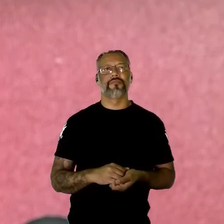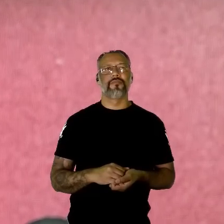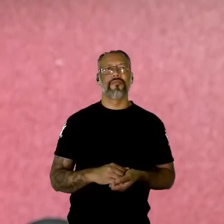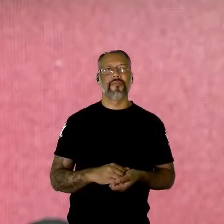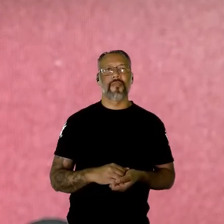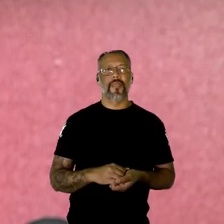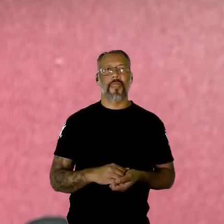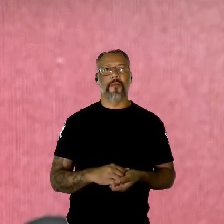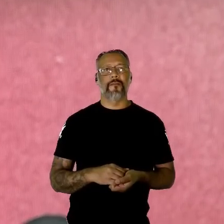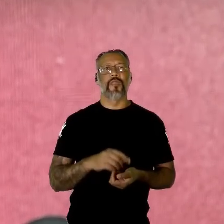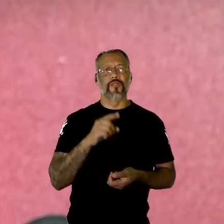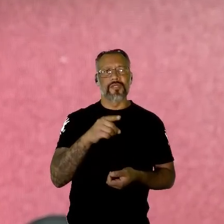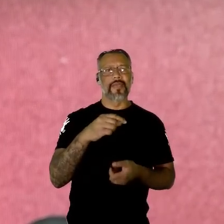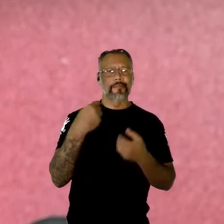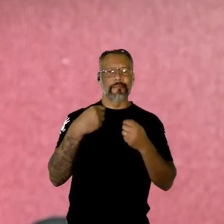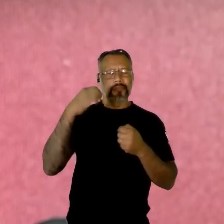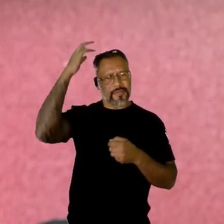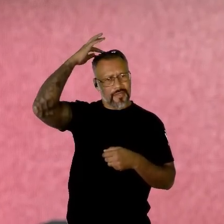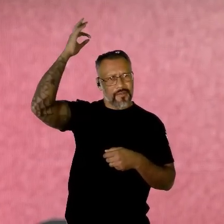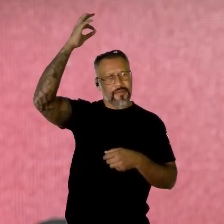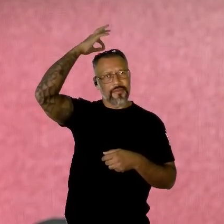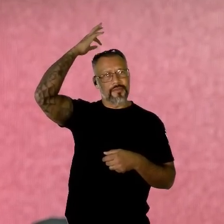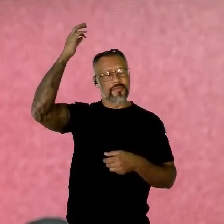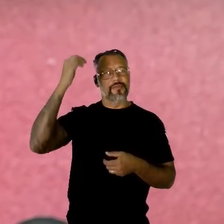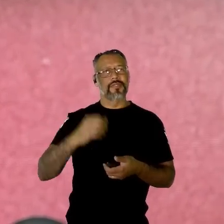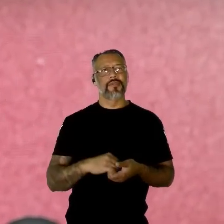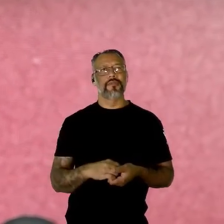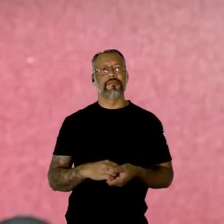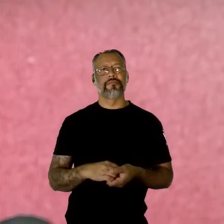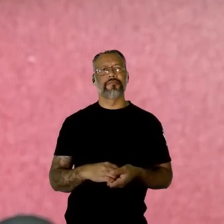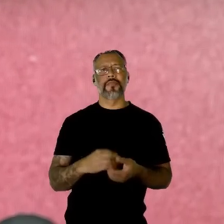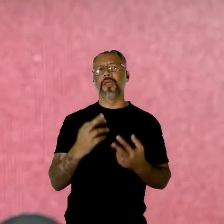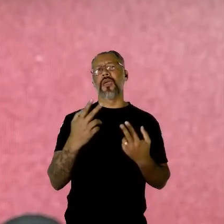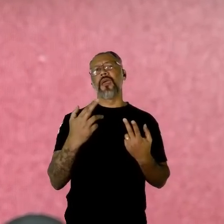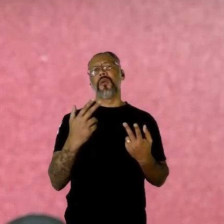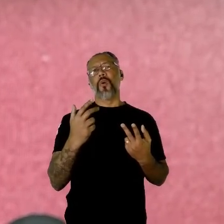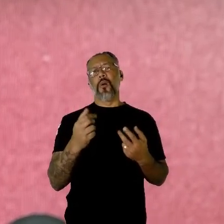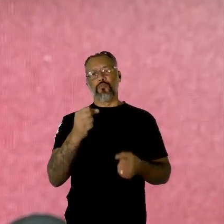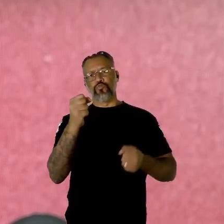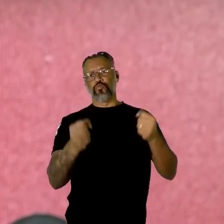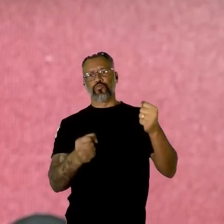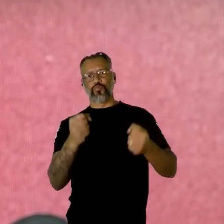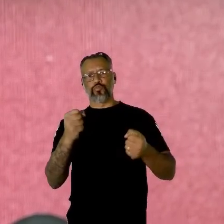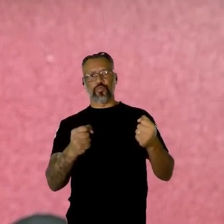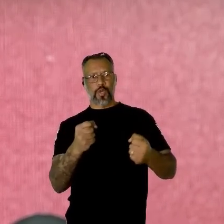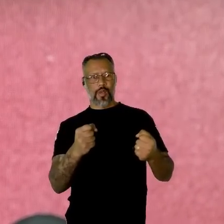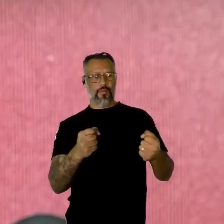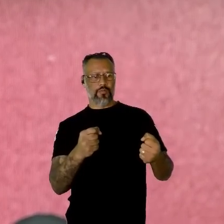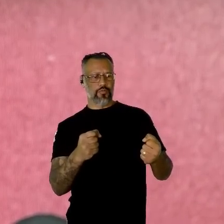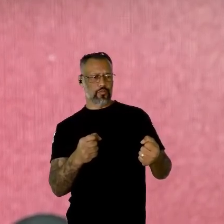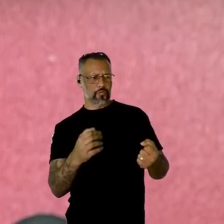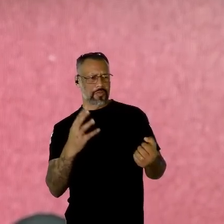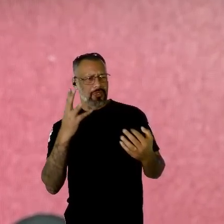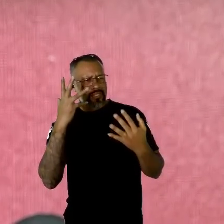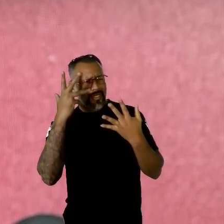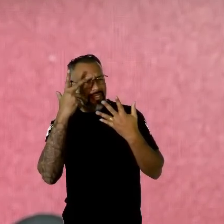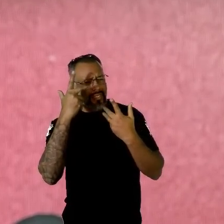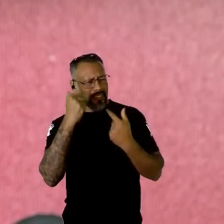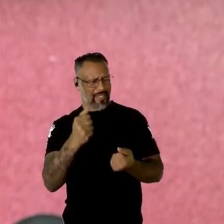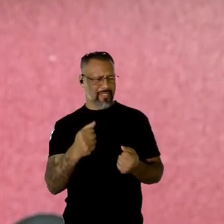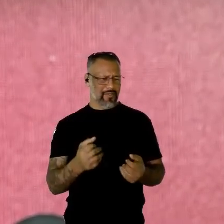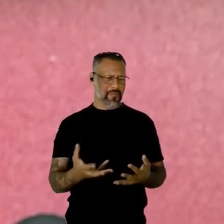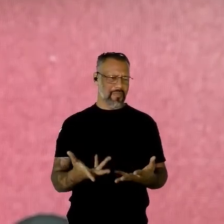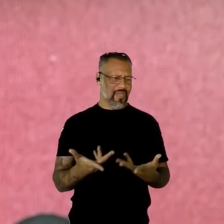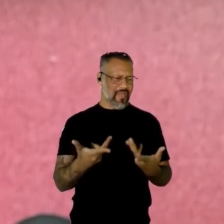é como um carro sem gasolina lindo maravilhoso tudo no eixo lavadinho